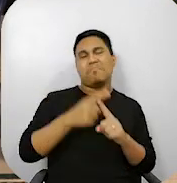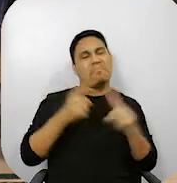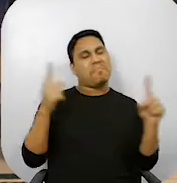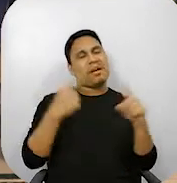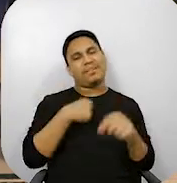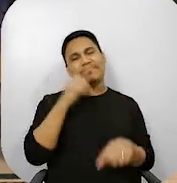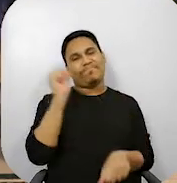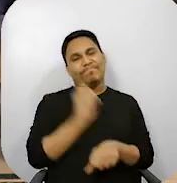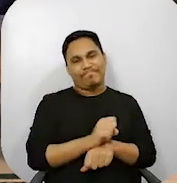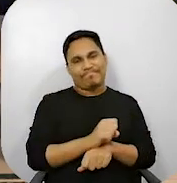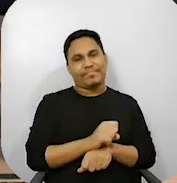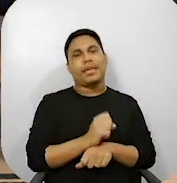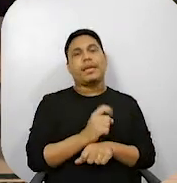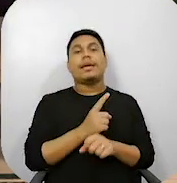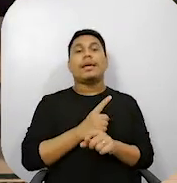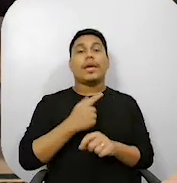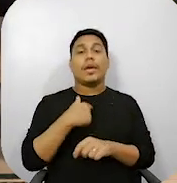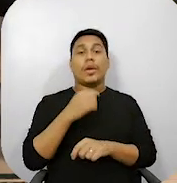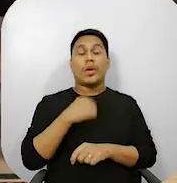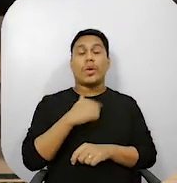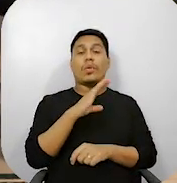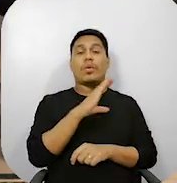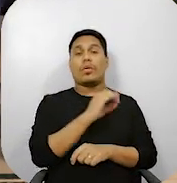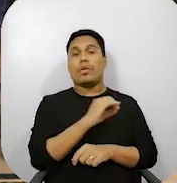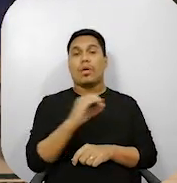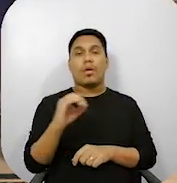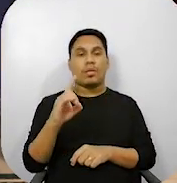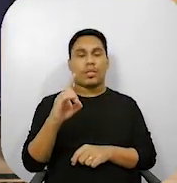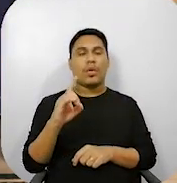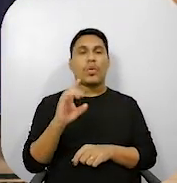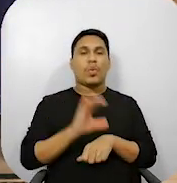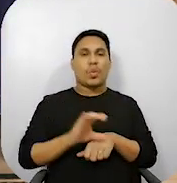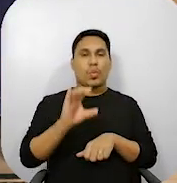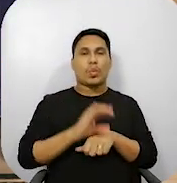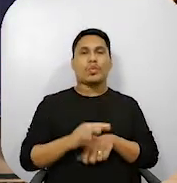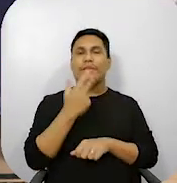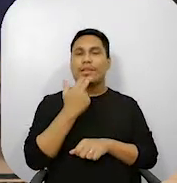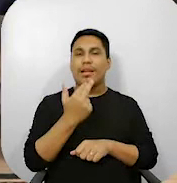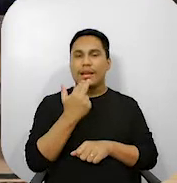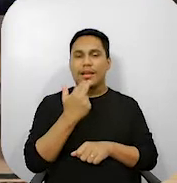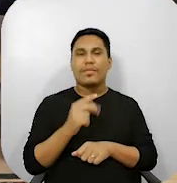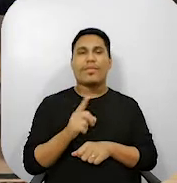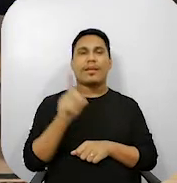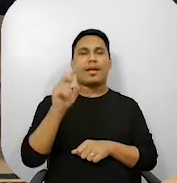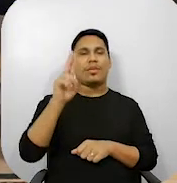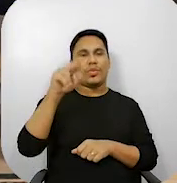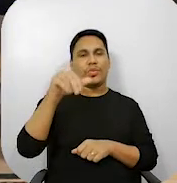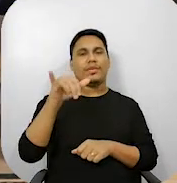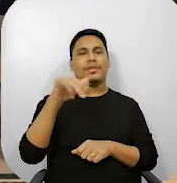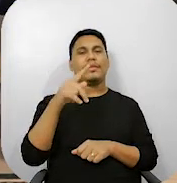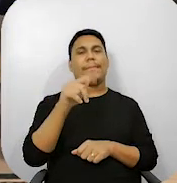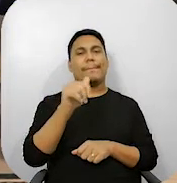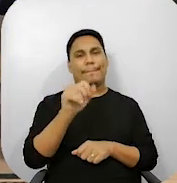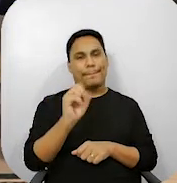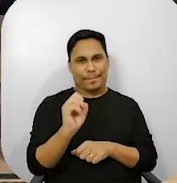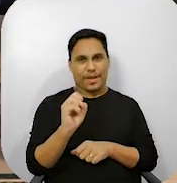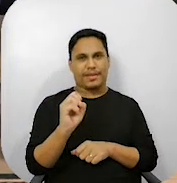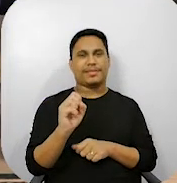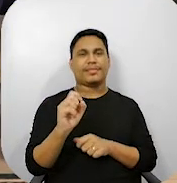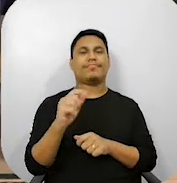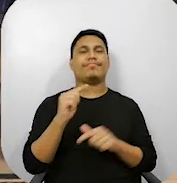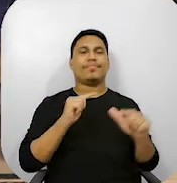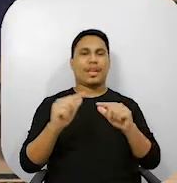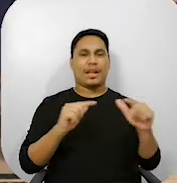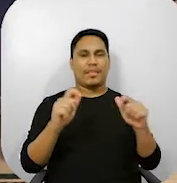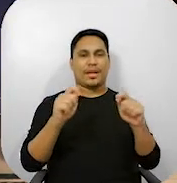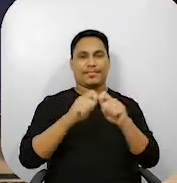parei né eu coordenava o curso de línguas lá da unipace da Assembleia né trabalho na